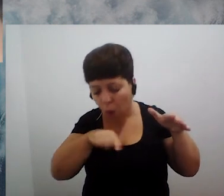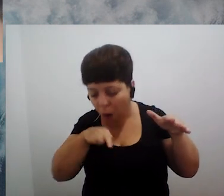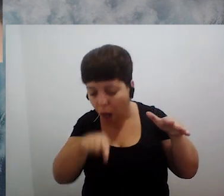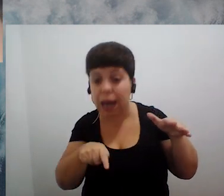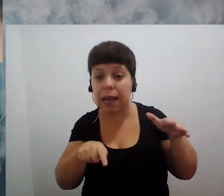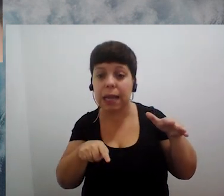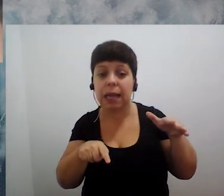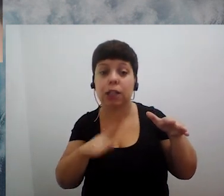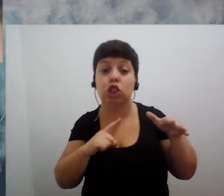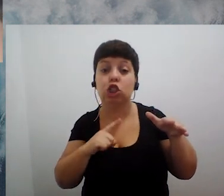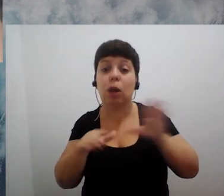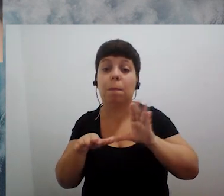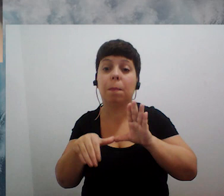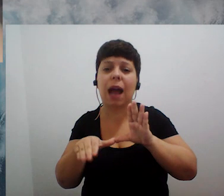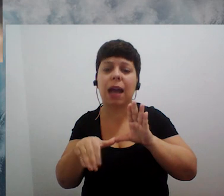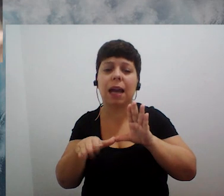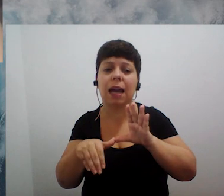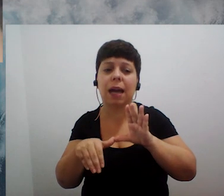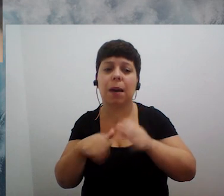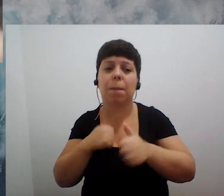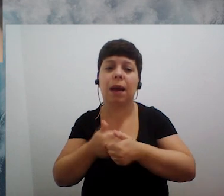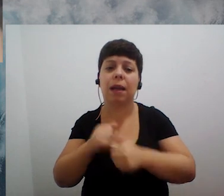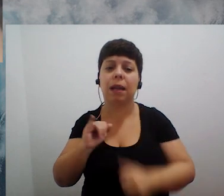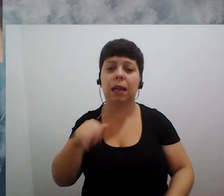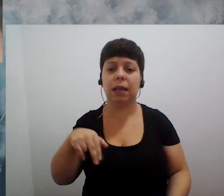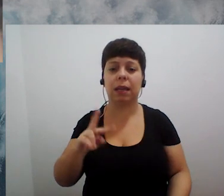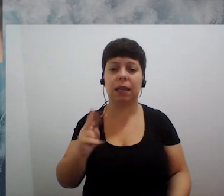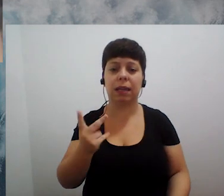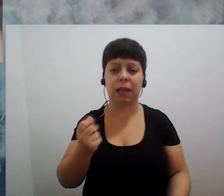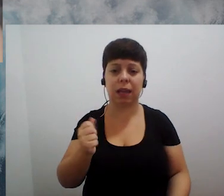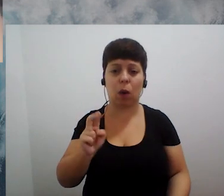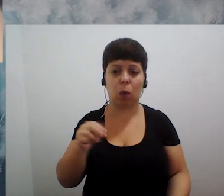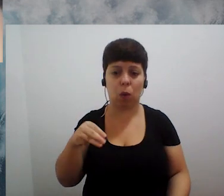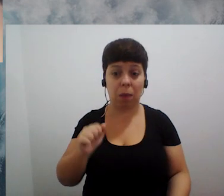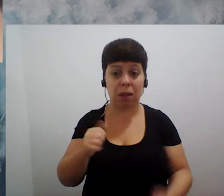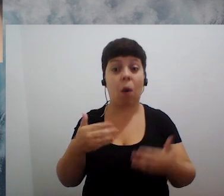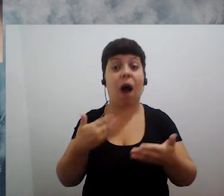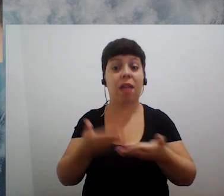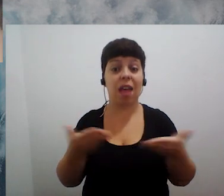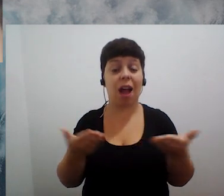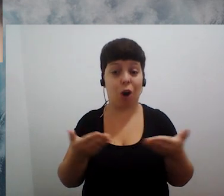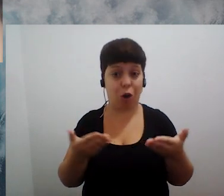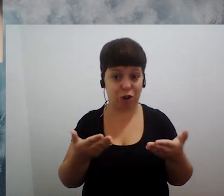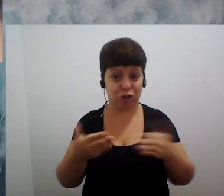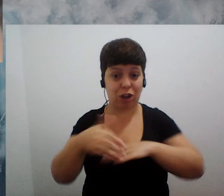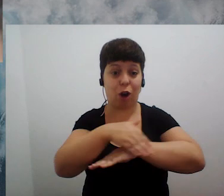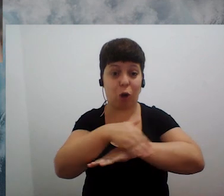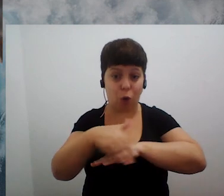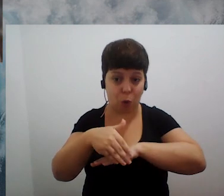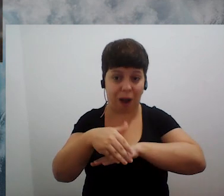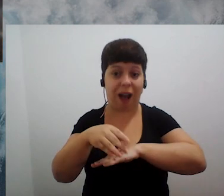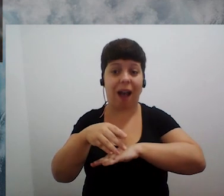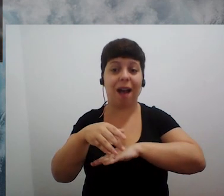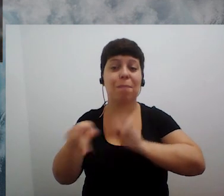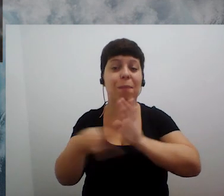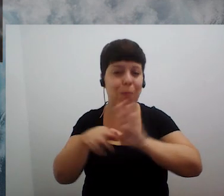na Baixa, a gente tinha a praia perto da Praia de Inhaúma, né? Então, aquela rua, até hoje ela se chama Rua da